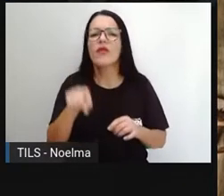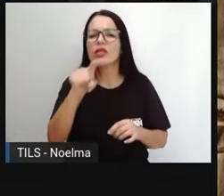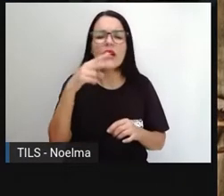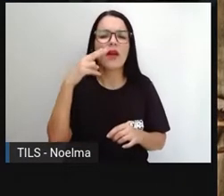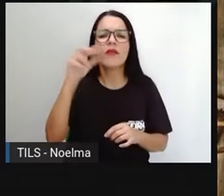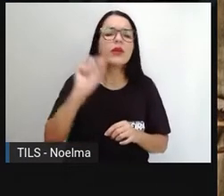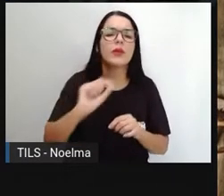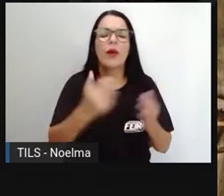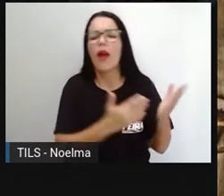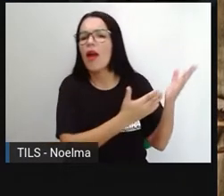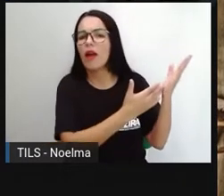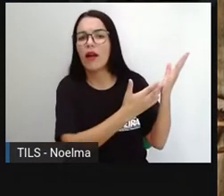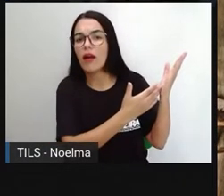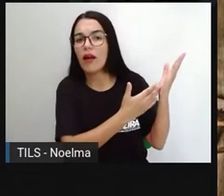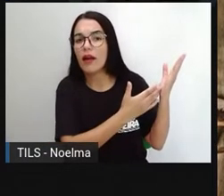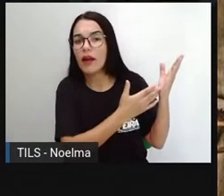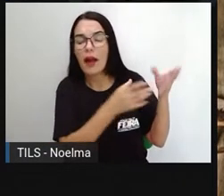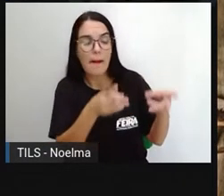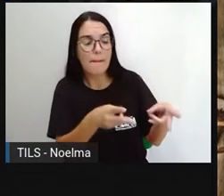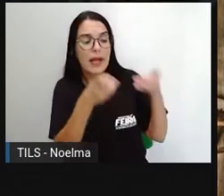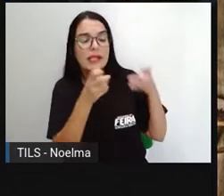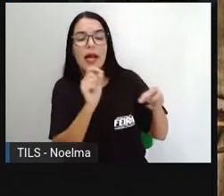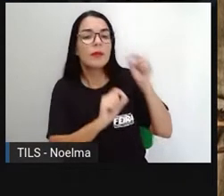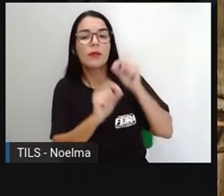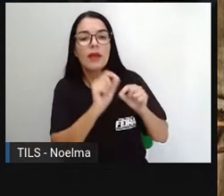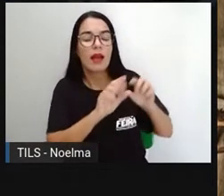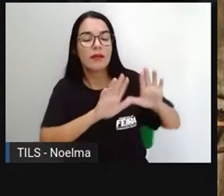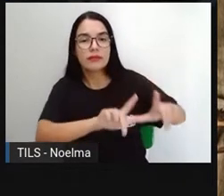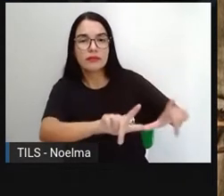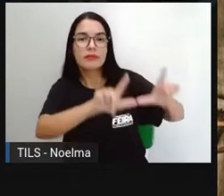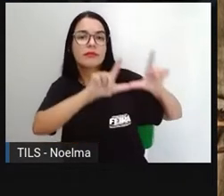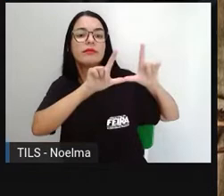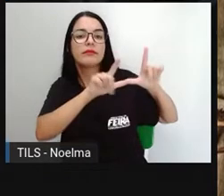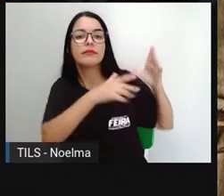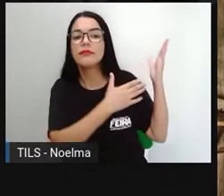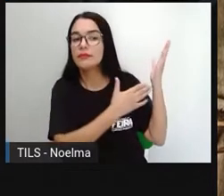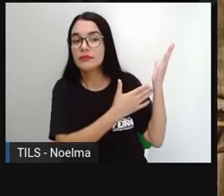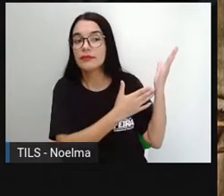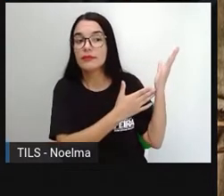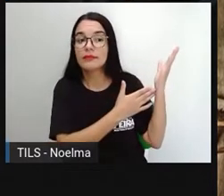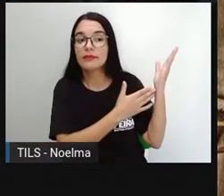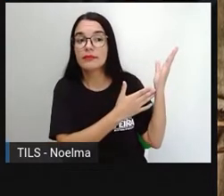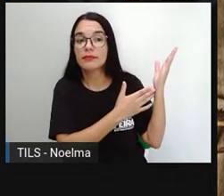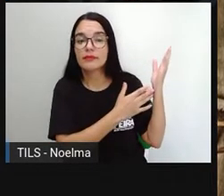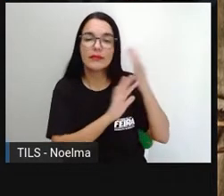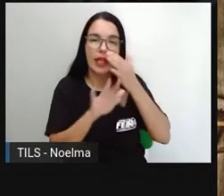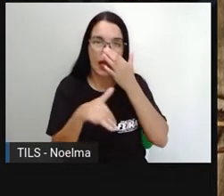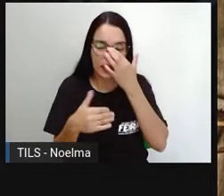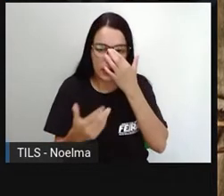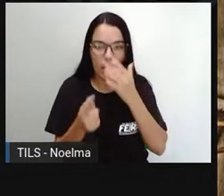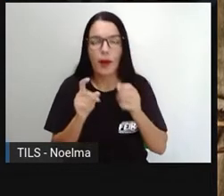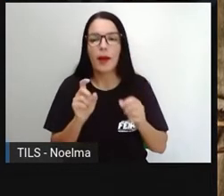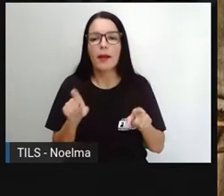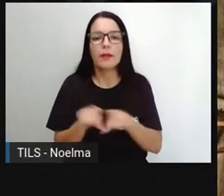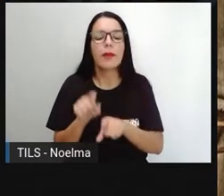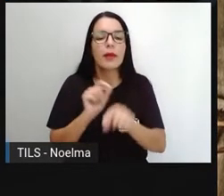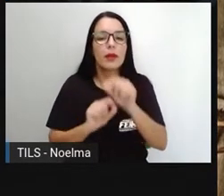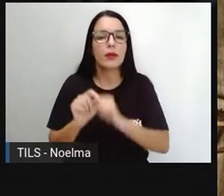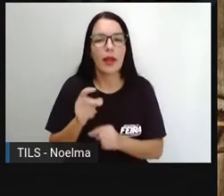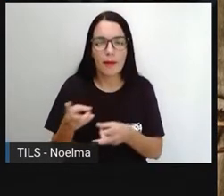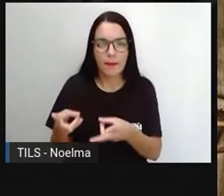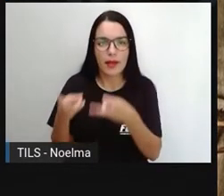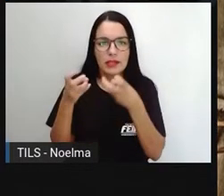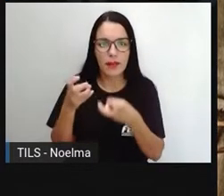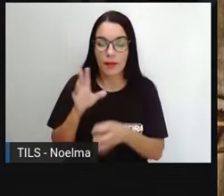estão observando dentro dessa imagem que a Pró está mostrando agora? A gente percebe aí, né, homens